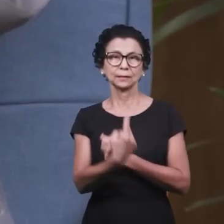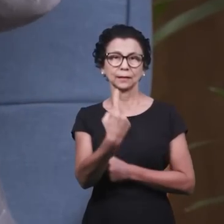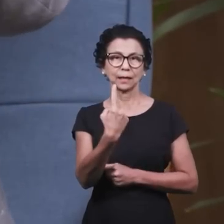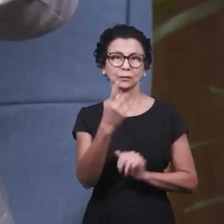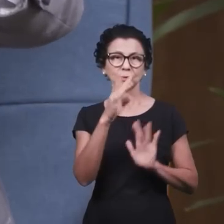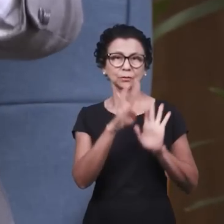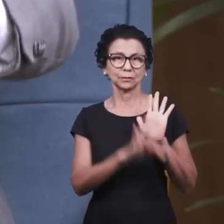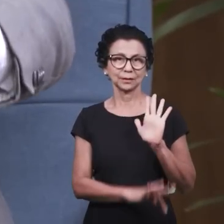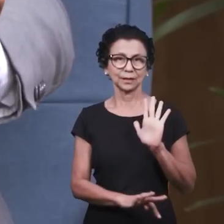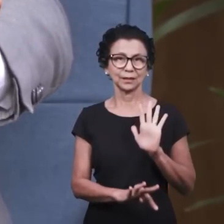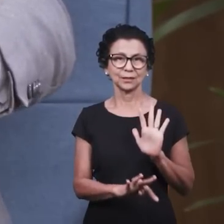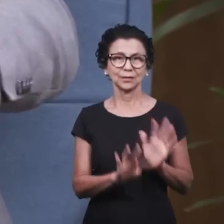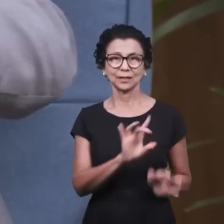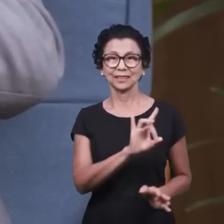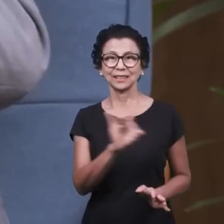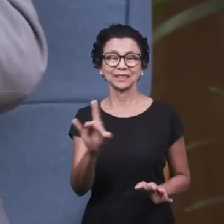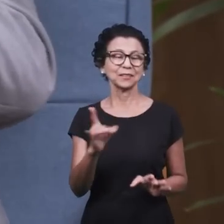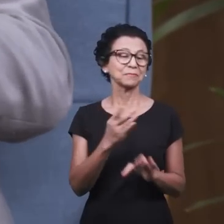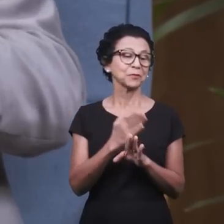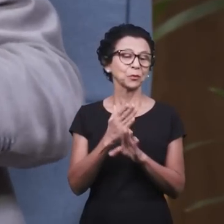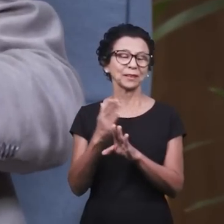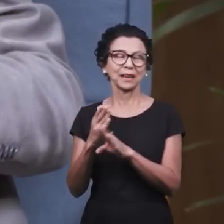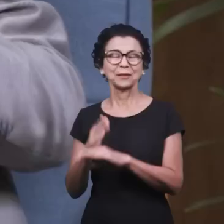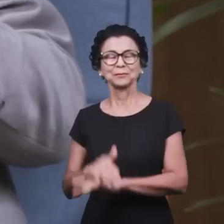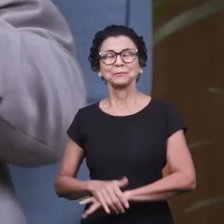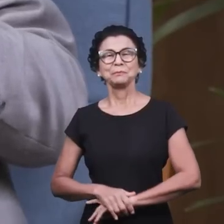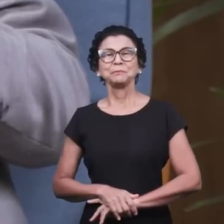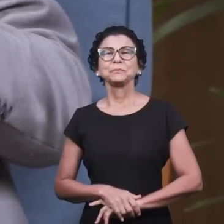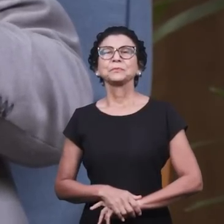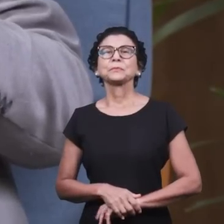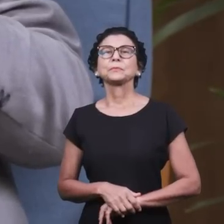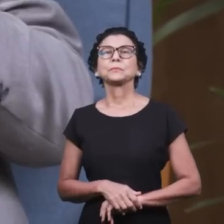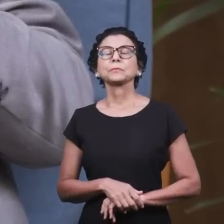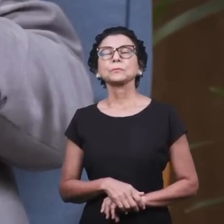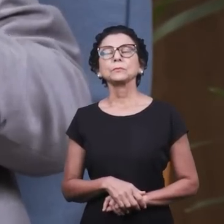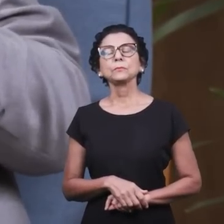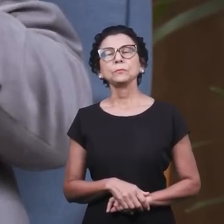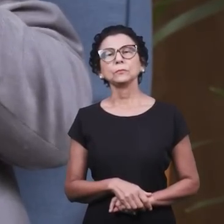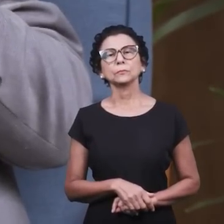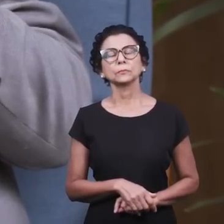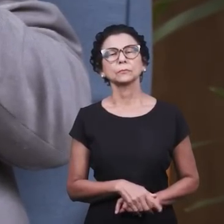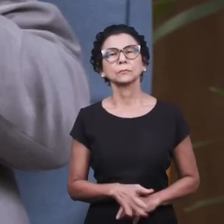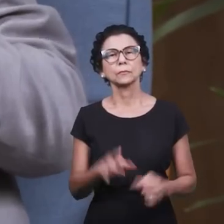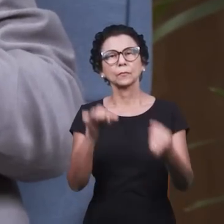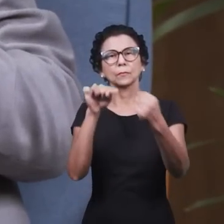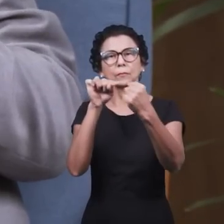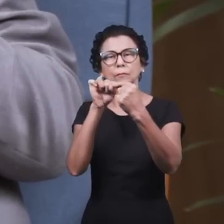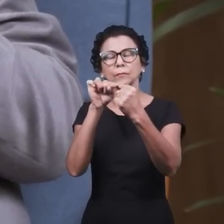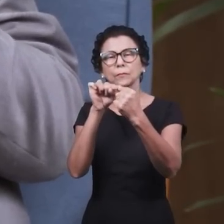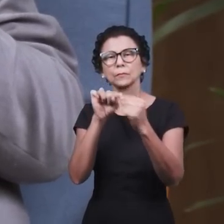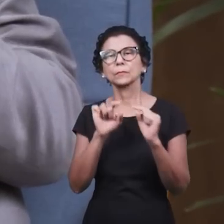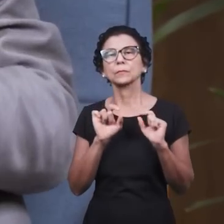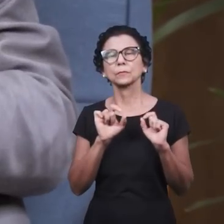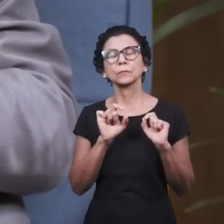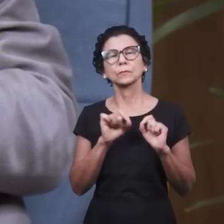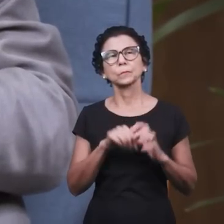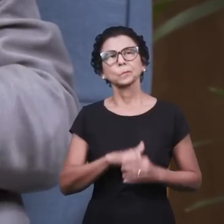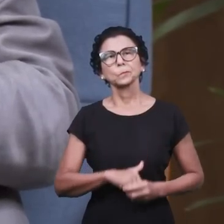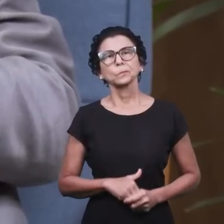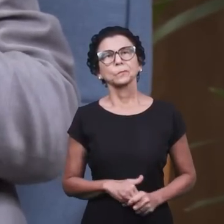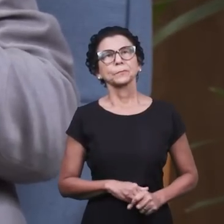vamos deixar que cada um encontre a Trindade aqui nesse texto, mas o nosso objetivo aqui é